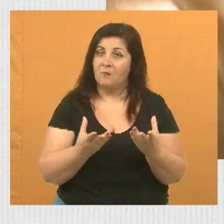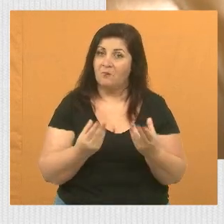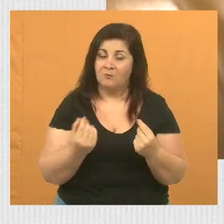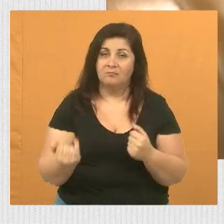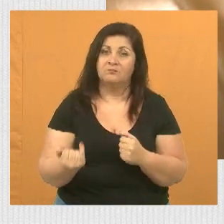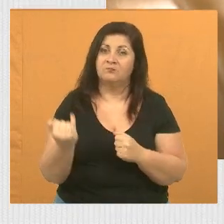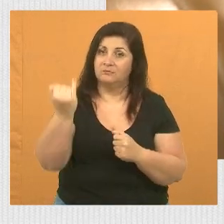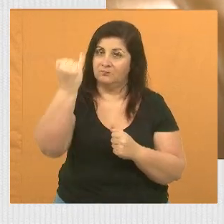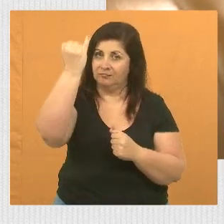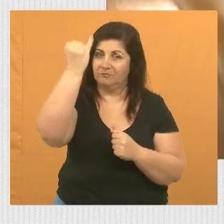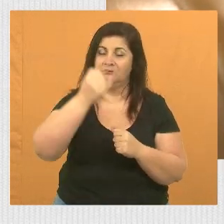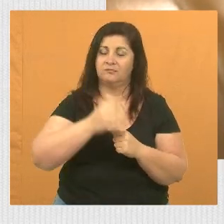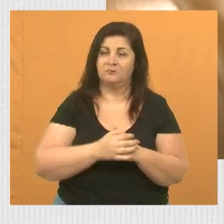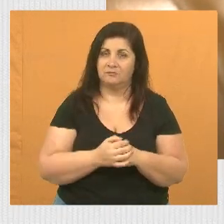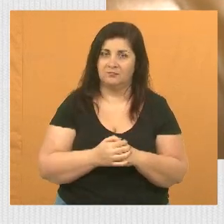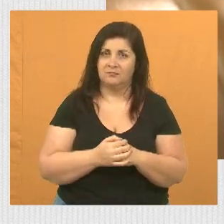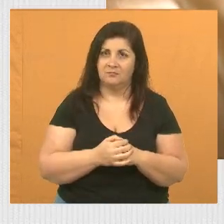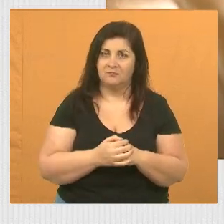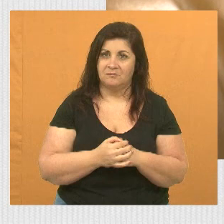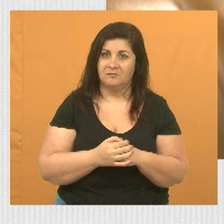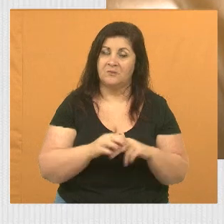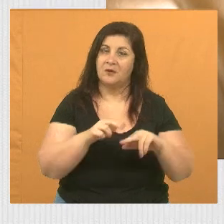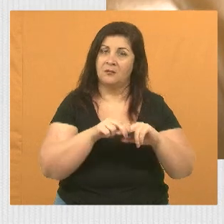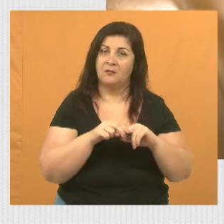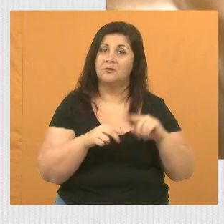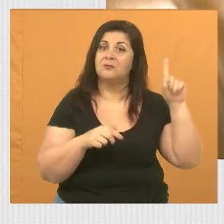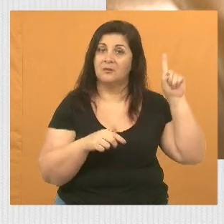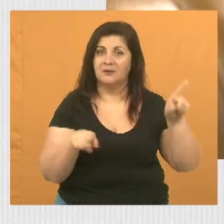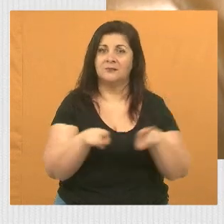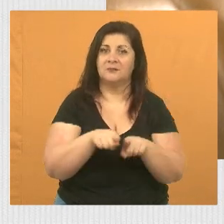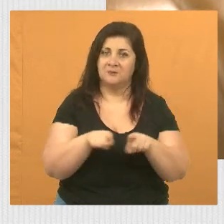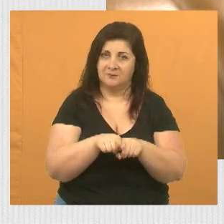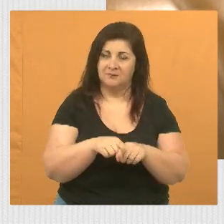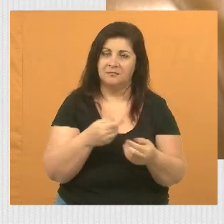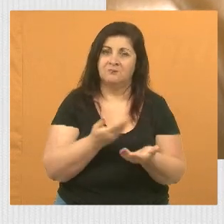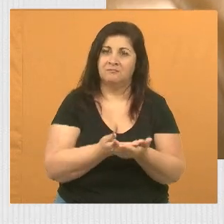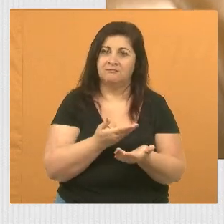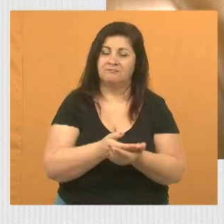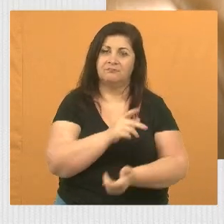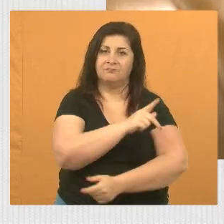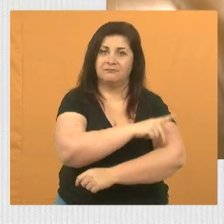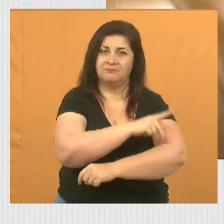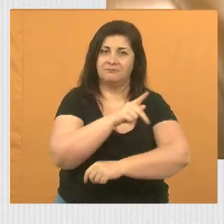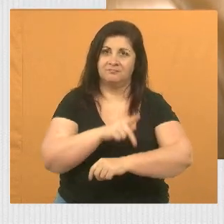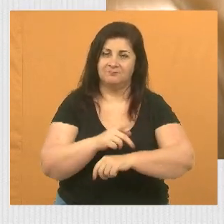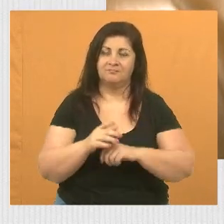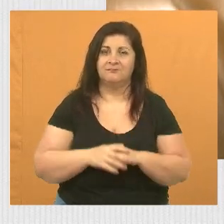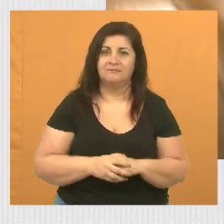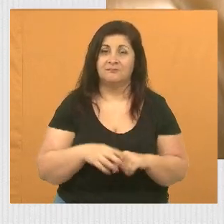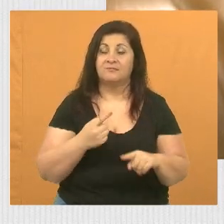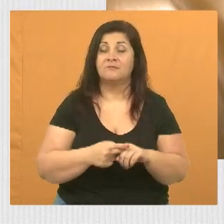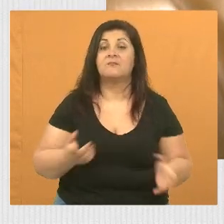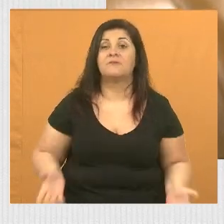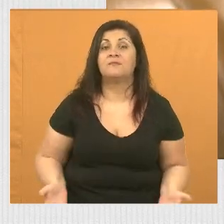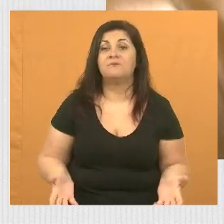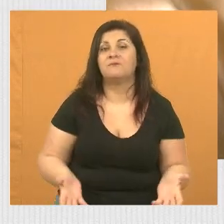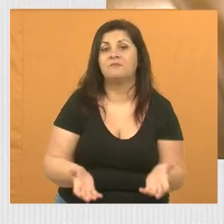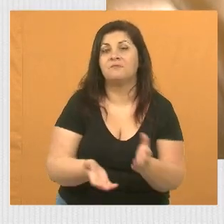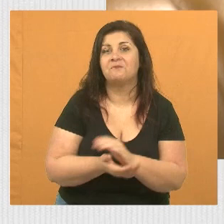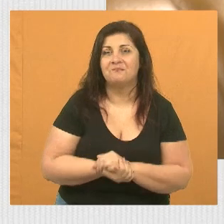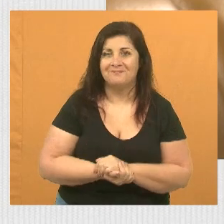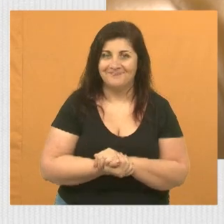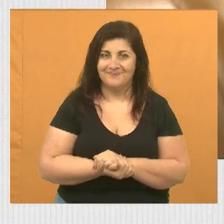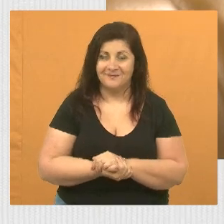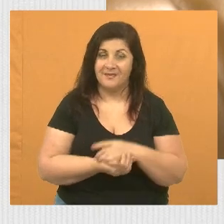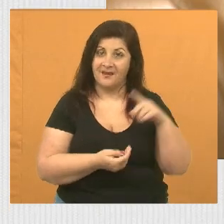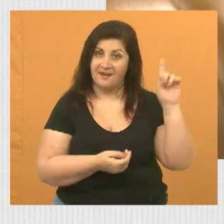valiosa, digamos assim. Não é à toa que eu escolhi, faço pedagogia, e é muito válido, porque é um incentivo, né? Então, ela